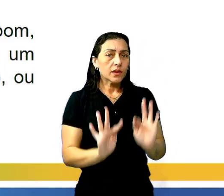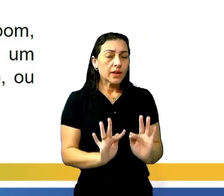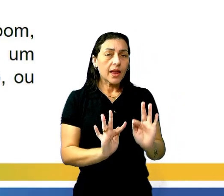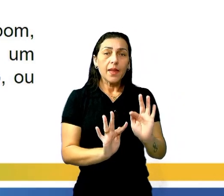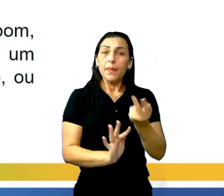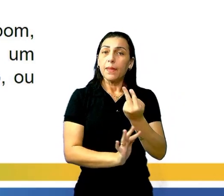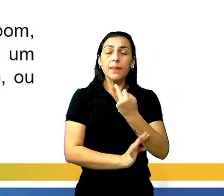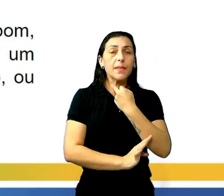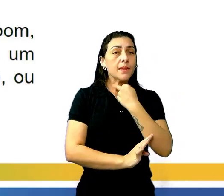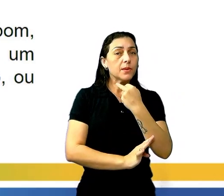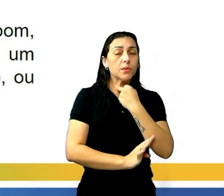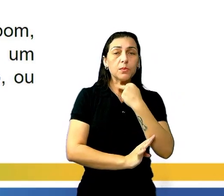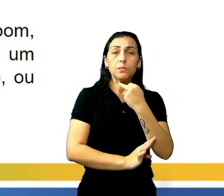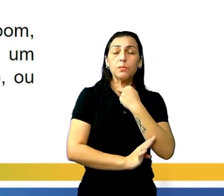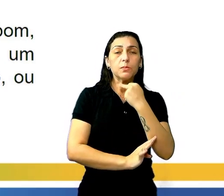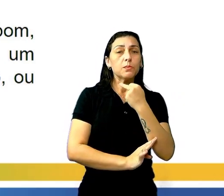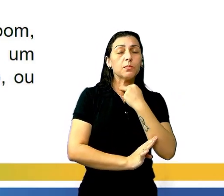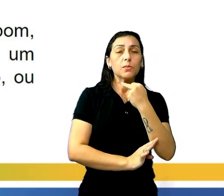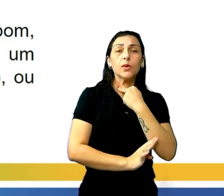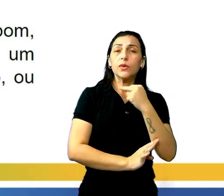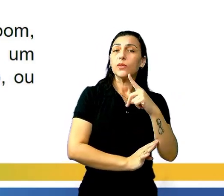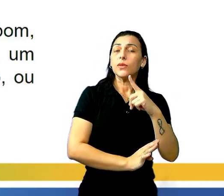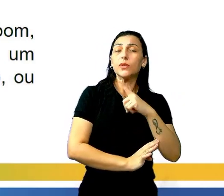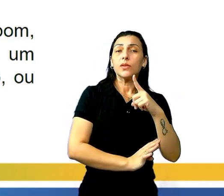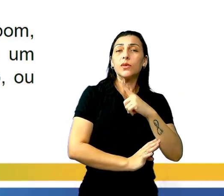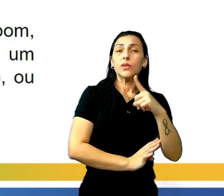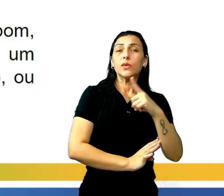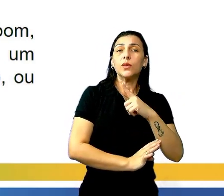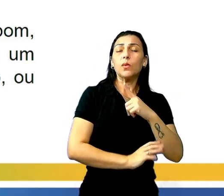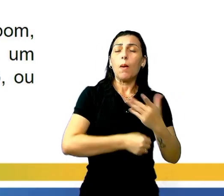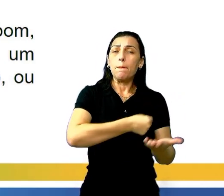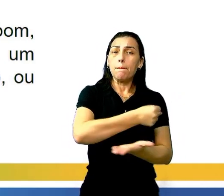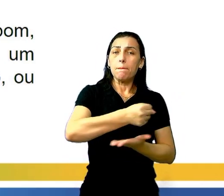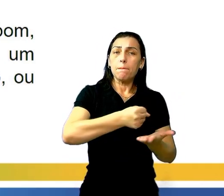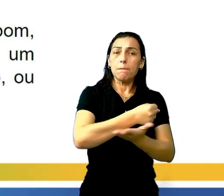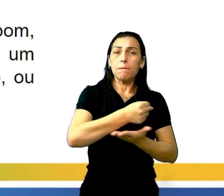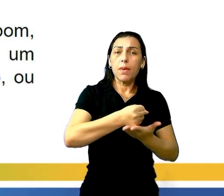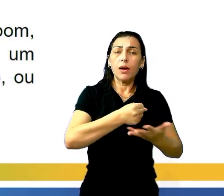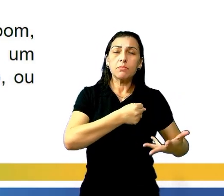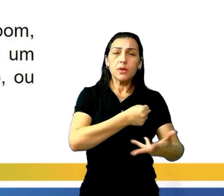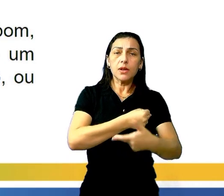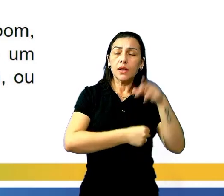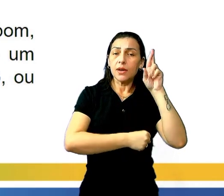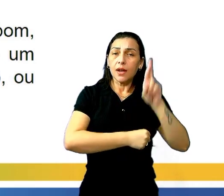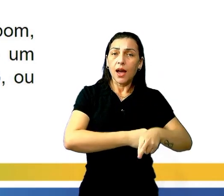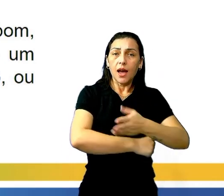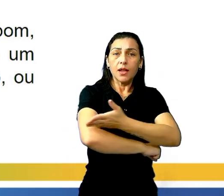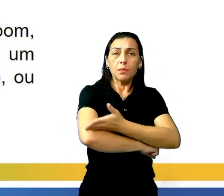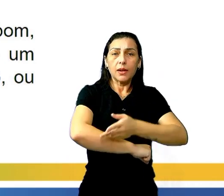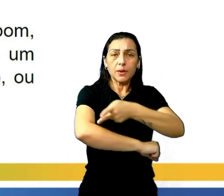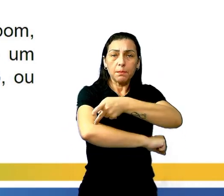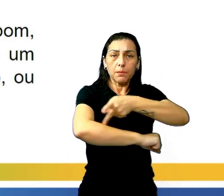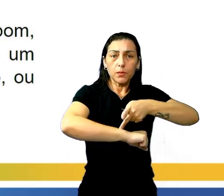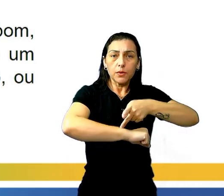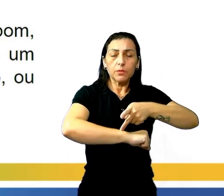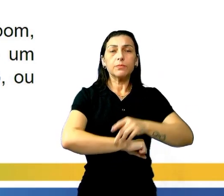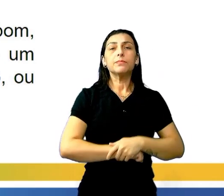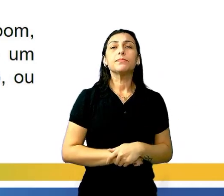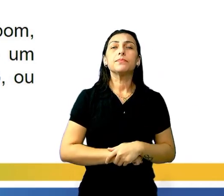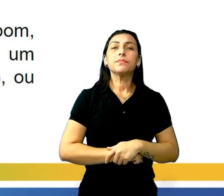de modo empírico, portanto, pela experiência, é impossível considerar essa tarefa uma lei,